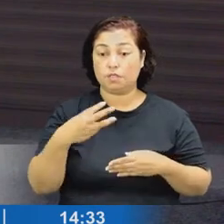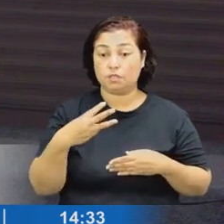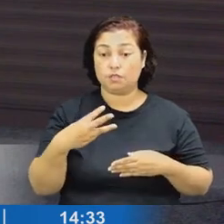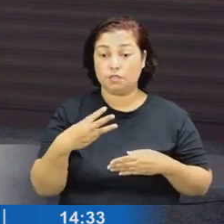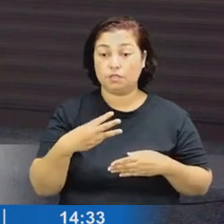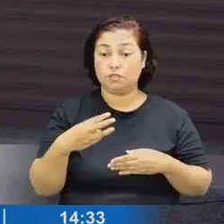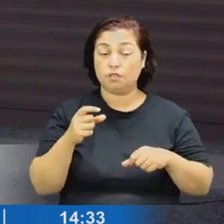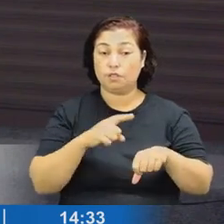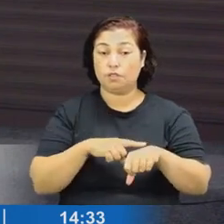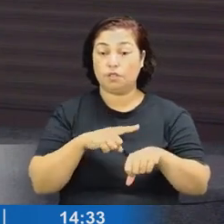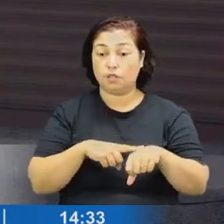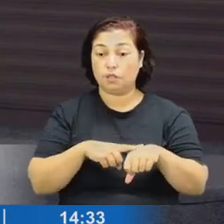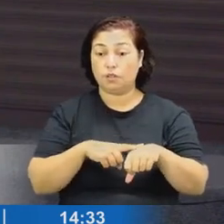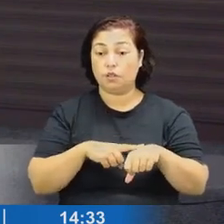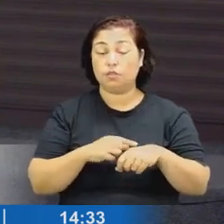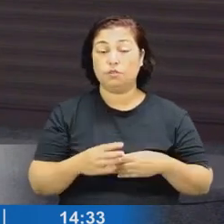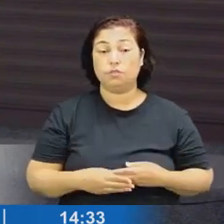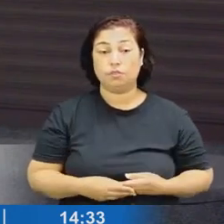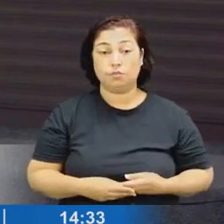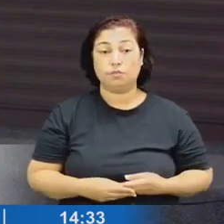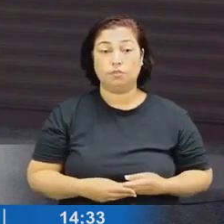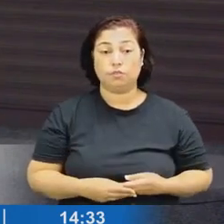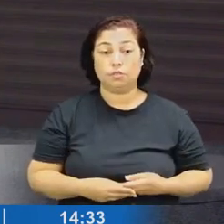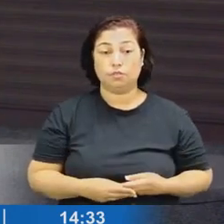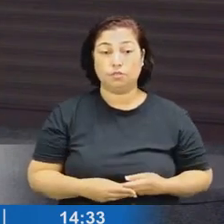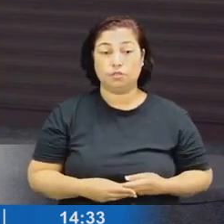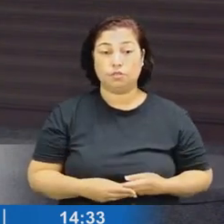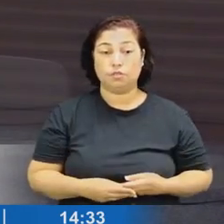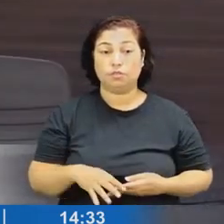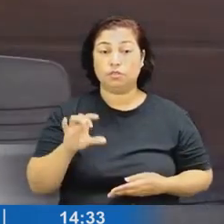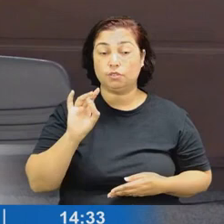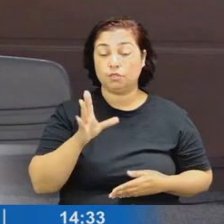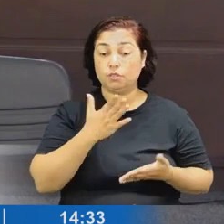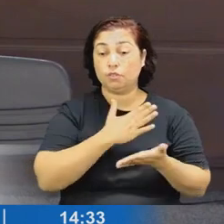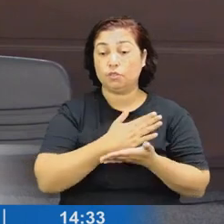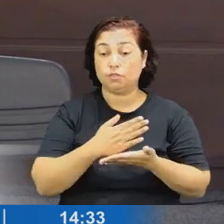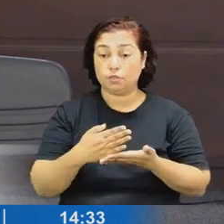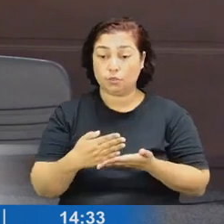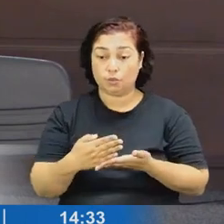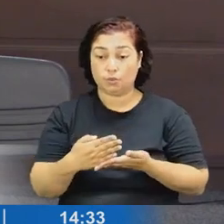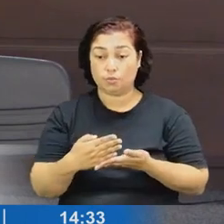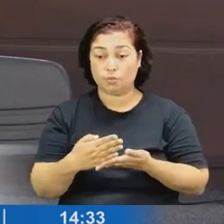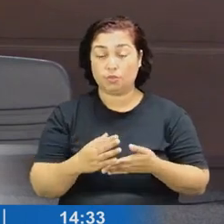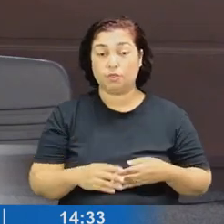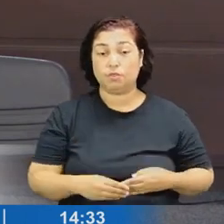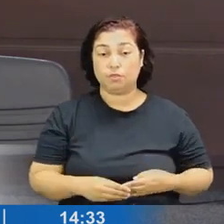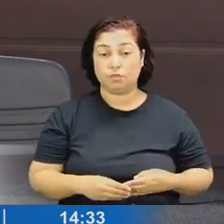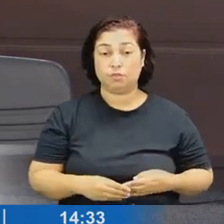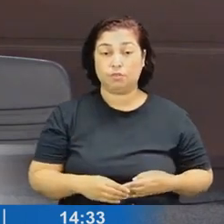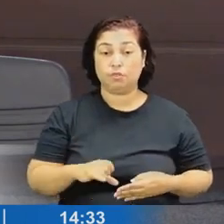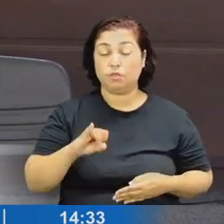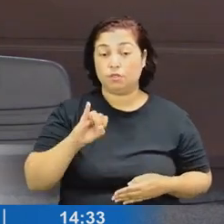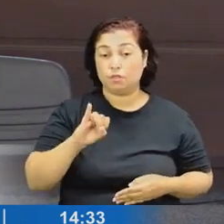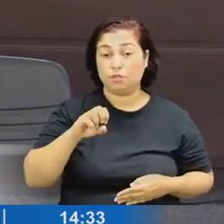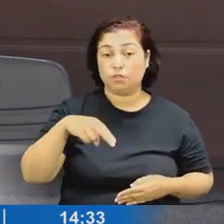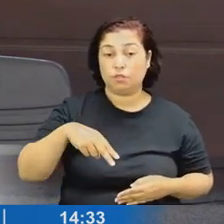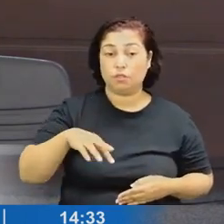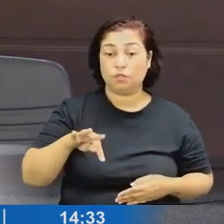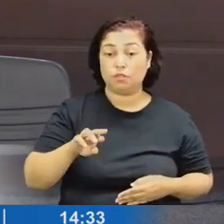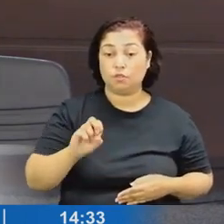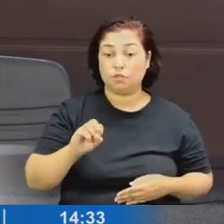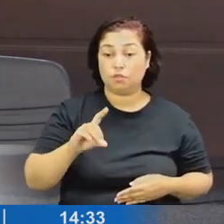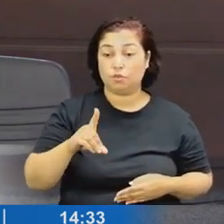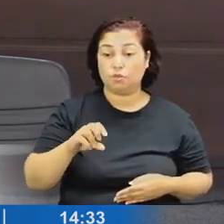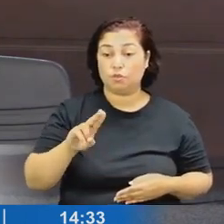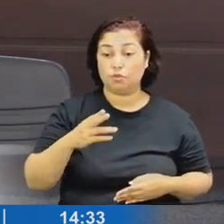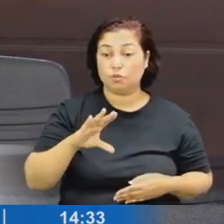horas e meia eu te lembro foi só a introdução a introdução ter uma ideia um assunto